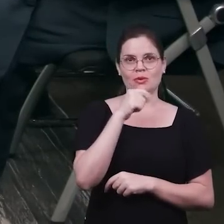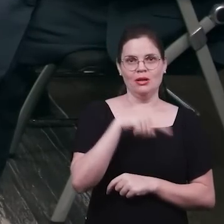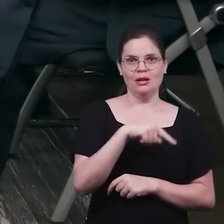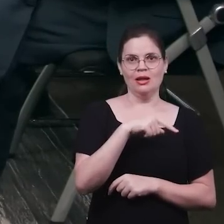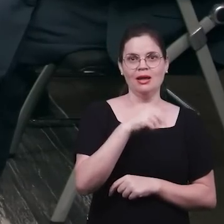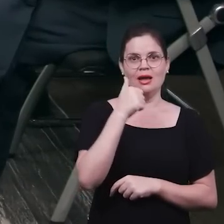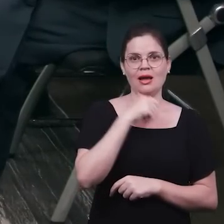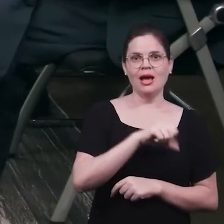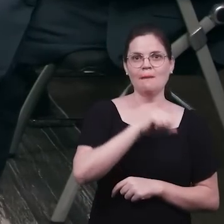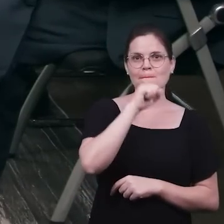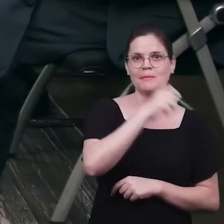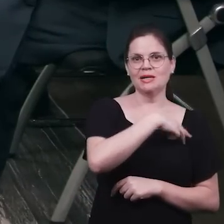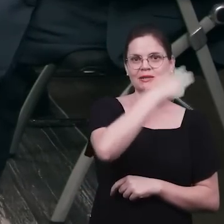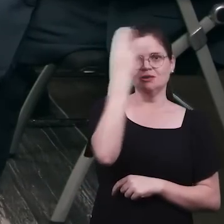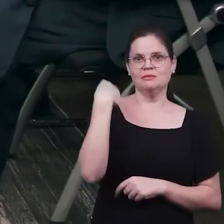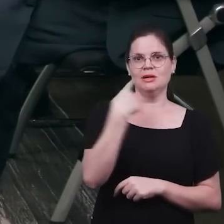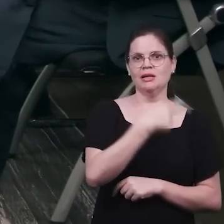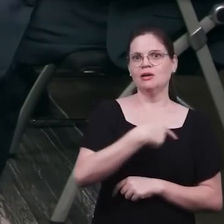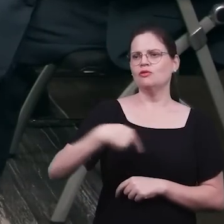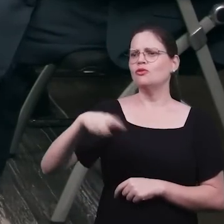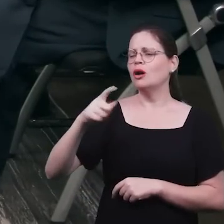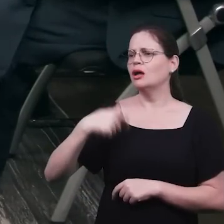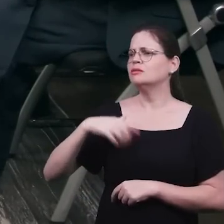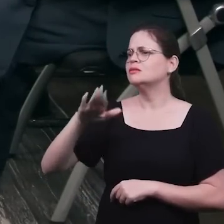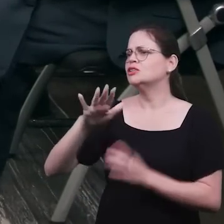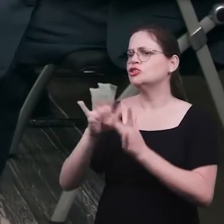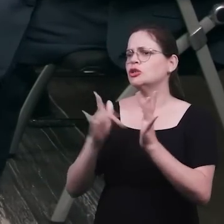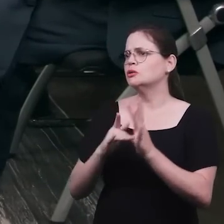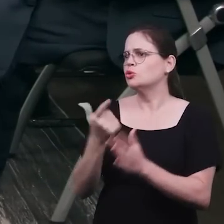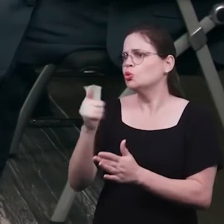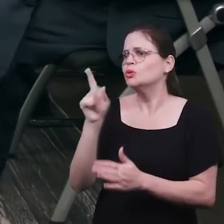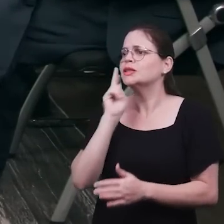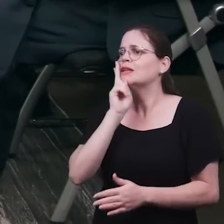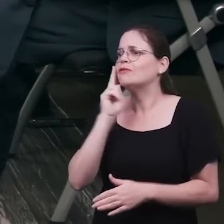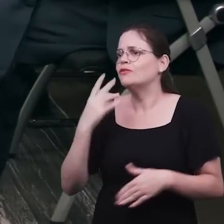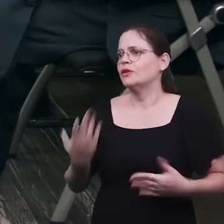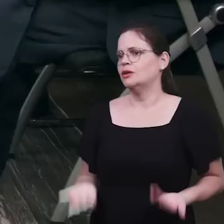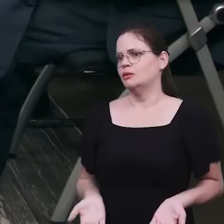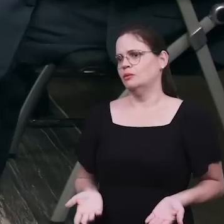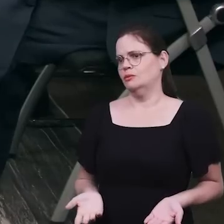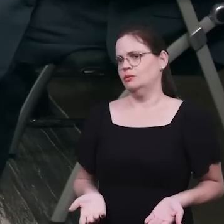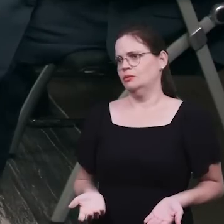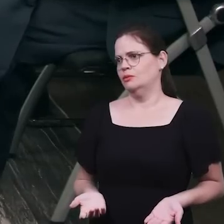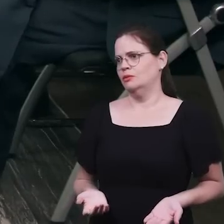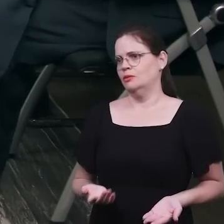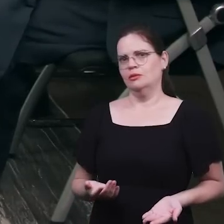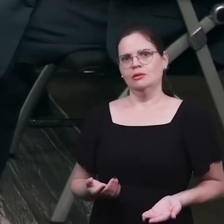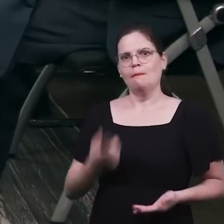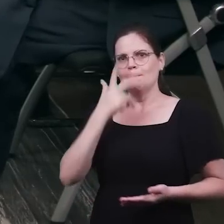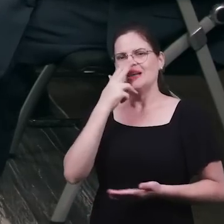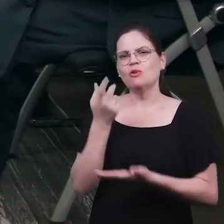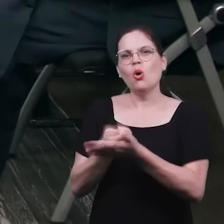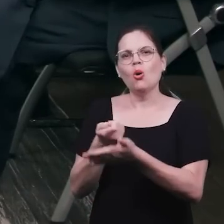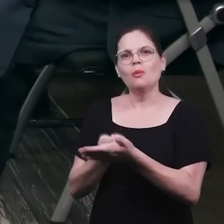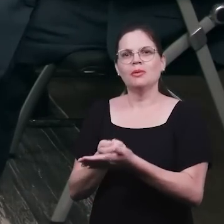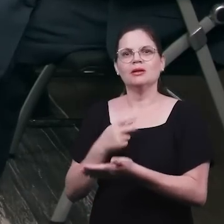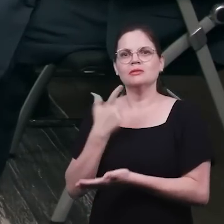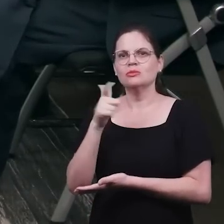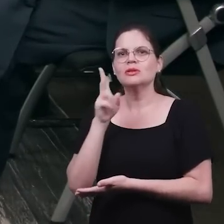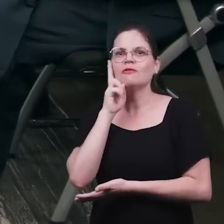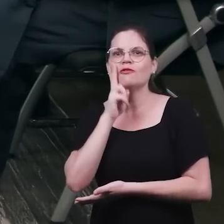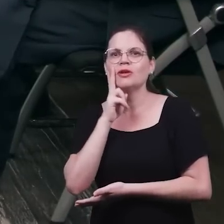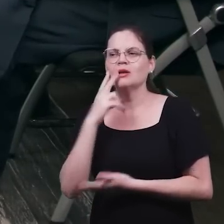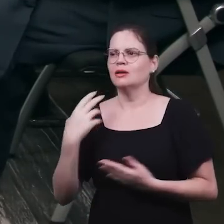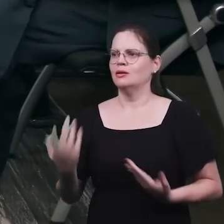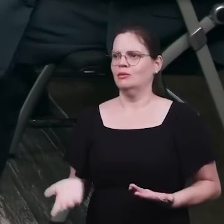ela foi até o Senhor Jesus numa espécie de cobrança. Não tem vinho. Acabou o vinho. Aí o Senhor deu essa resposta que o pastor